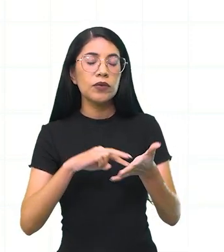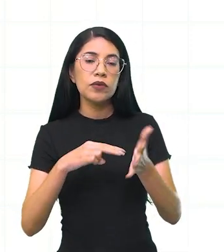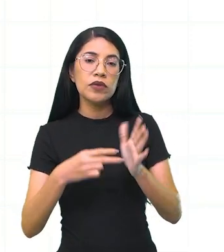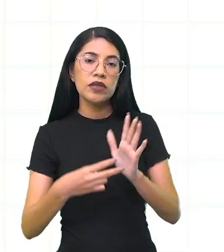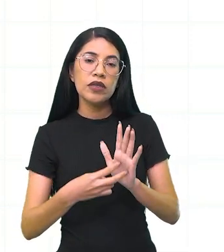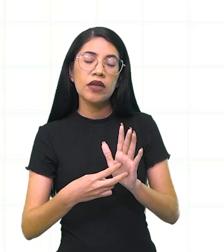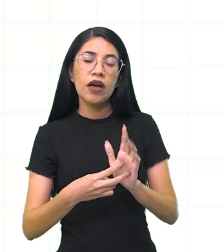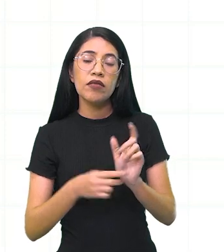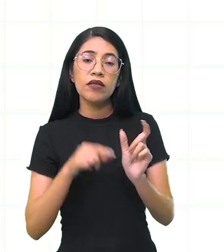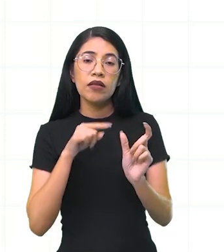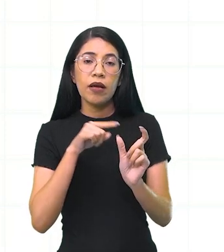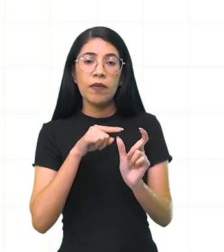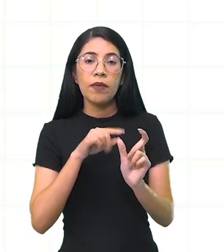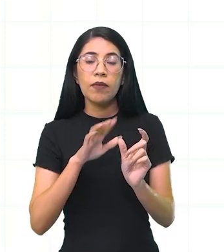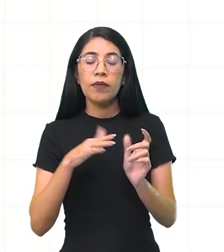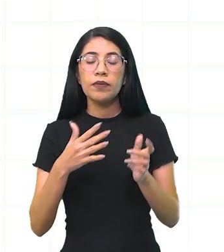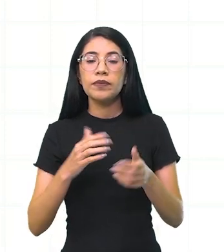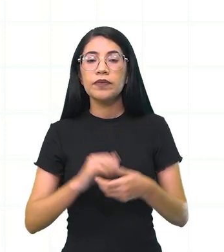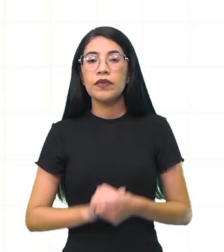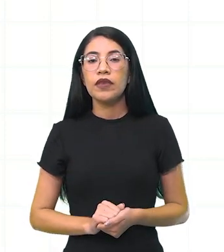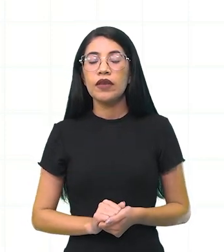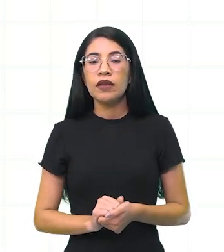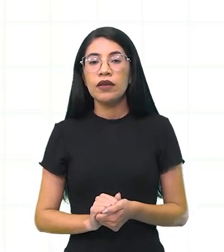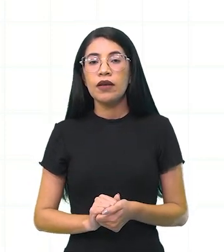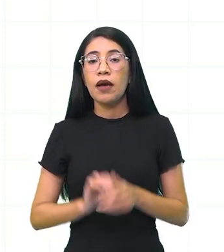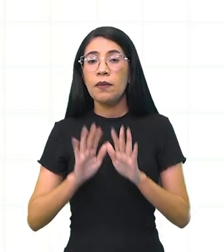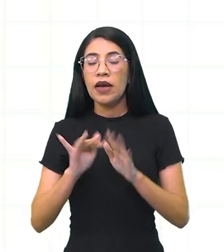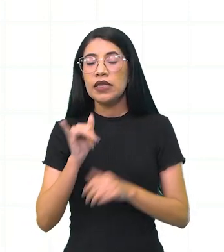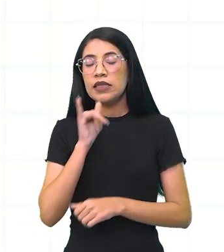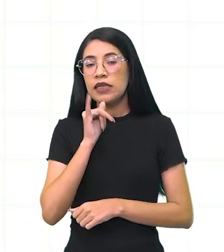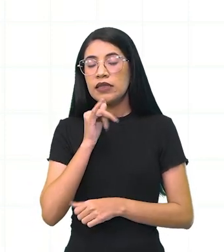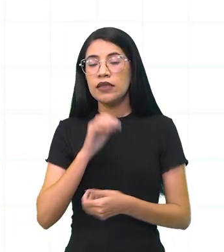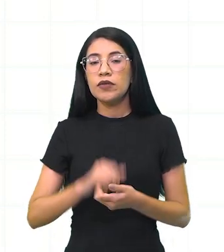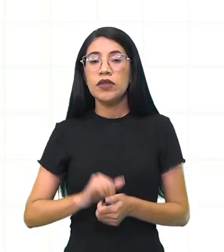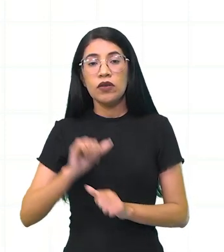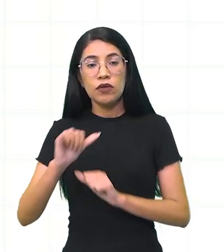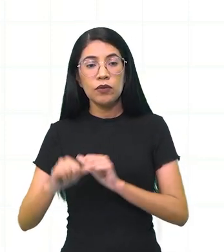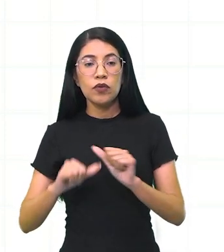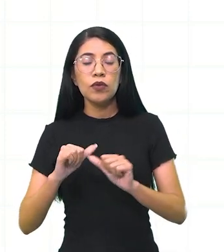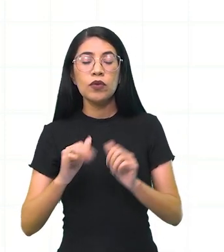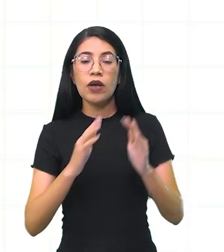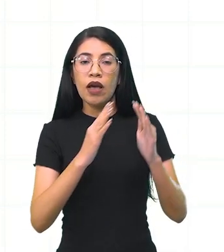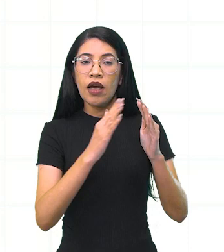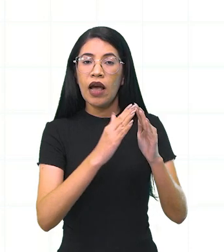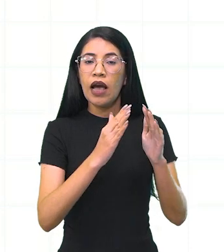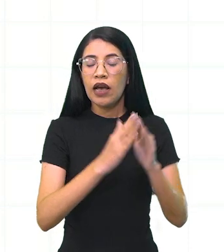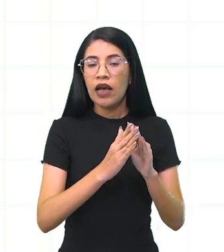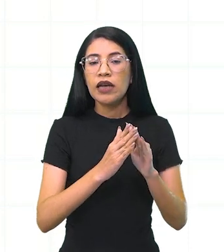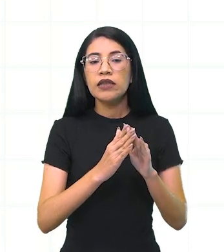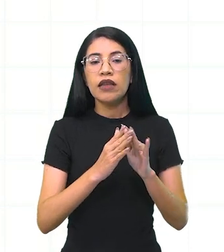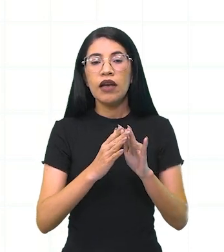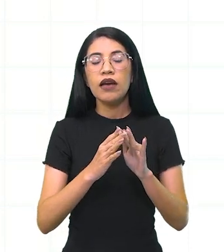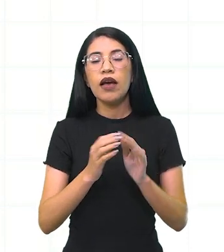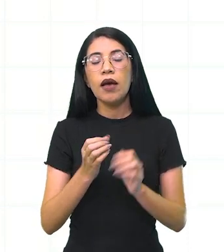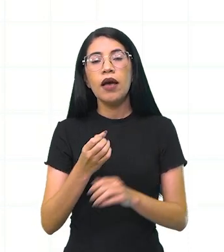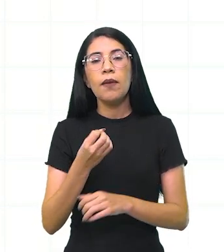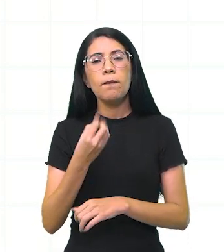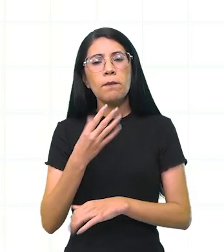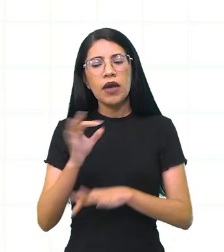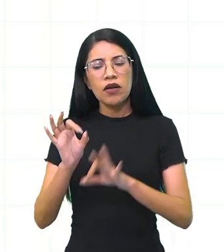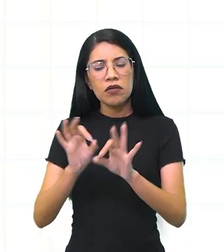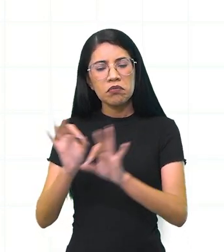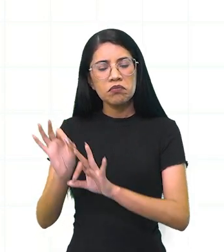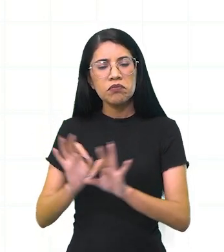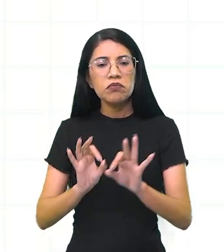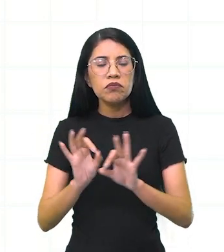dessa palavra. Se eu digo assim, a casa está bem, a casa está bem